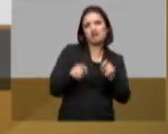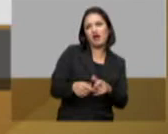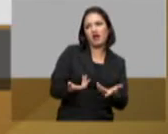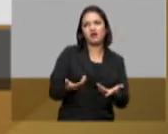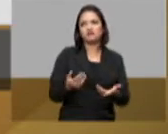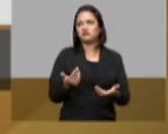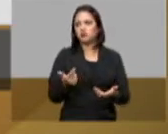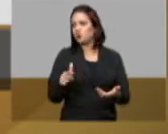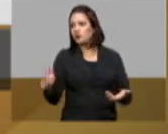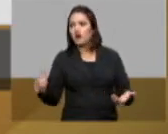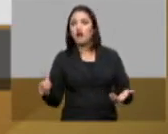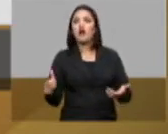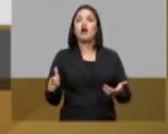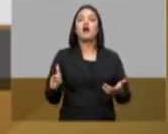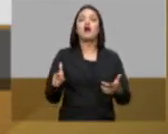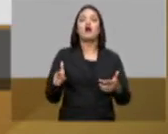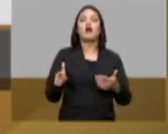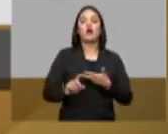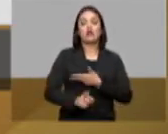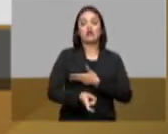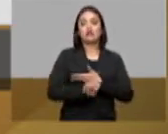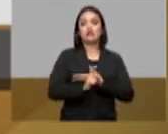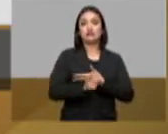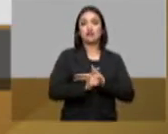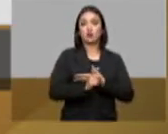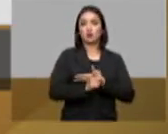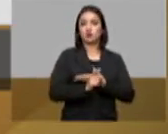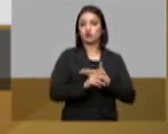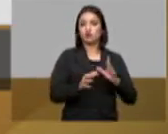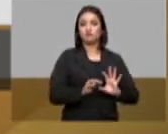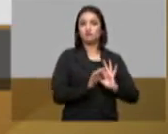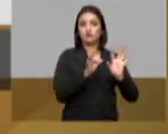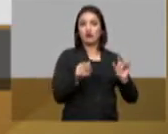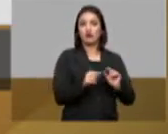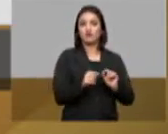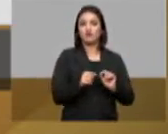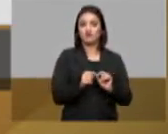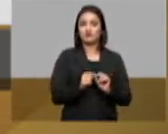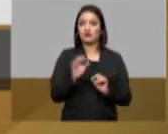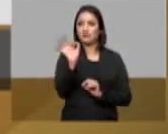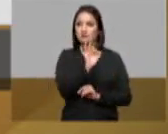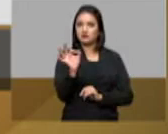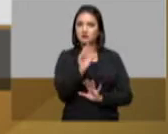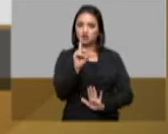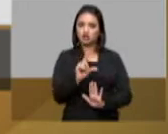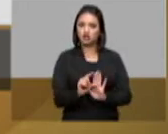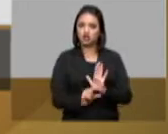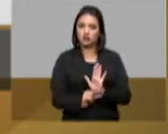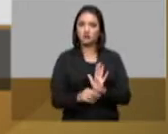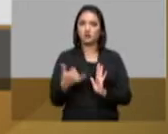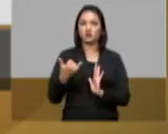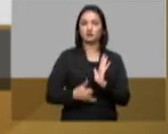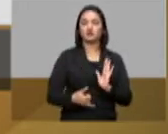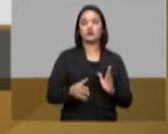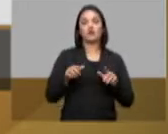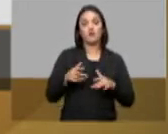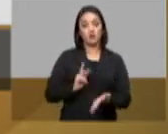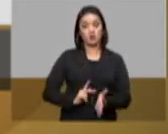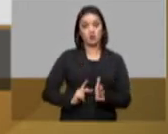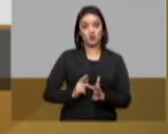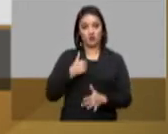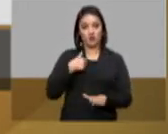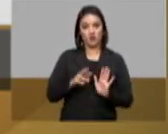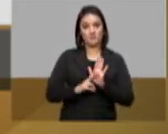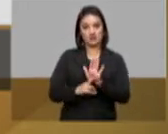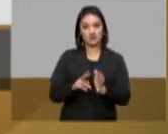não a delegação ao poder executivo da fixação de coeficientes de redução de alíquota, o Sindicom ele vem a essa colênia